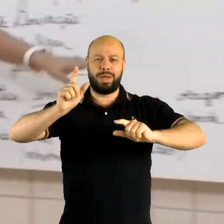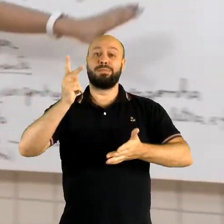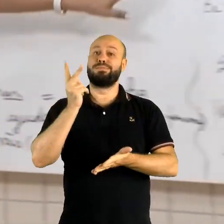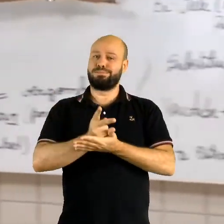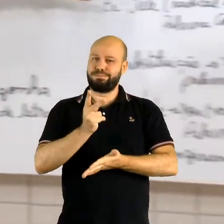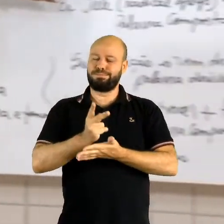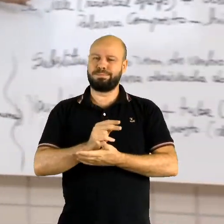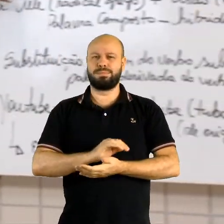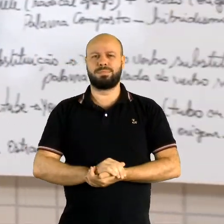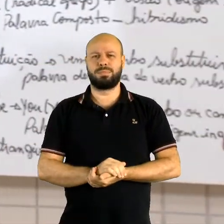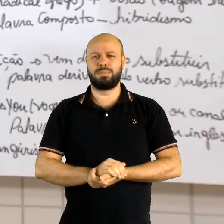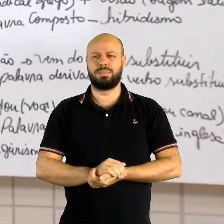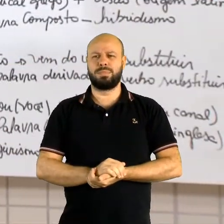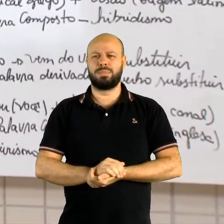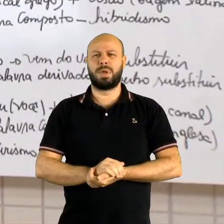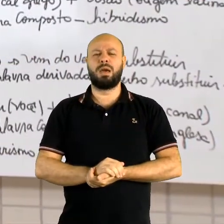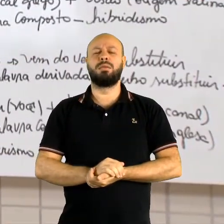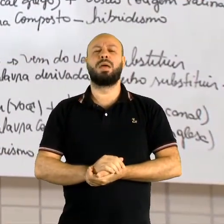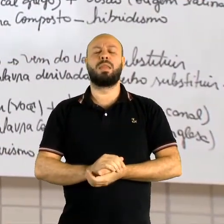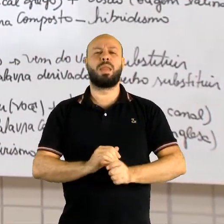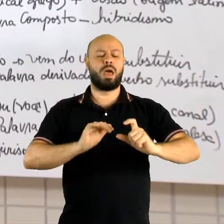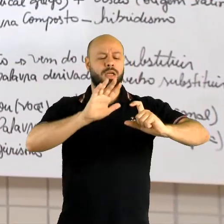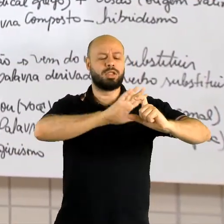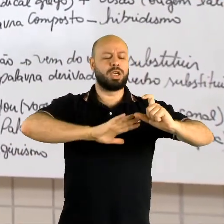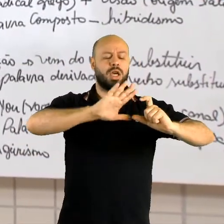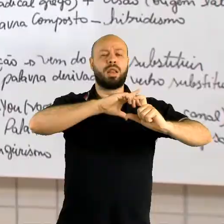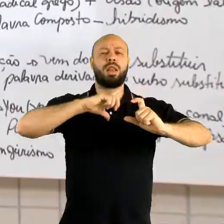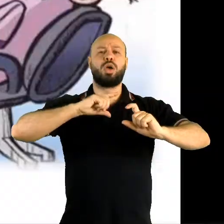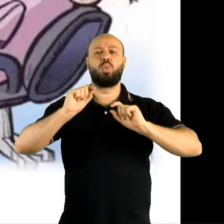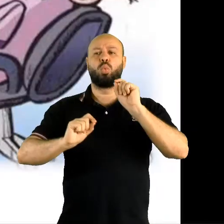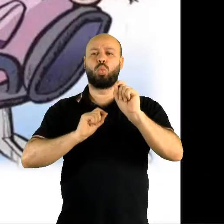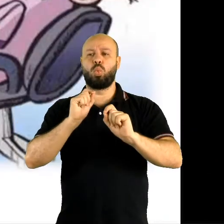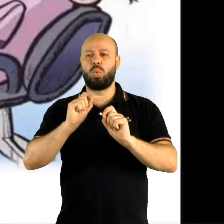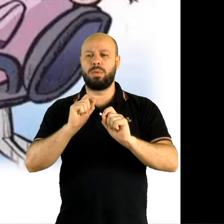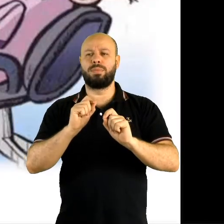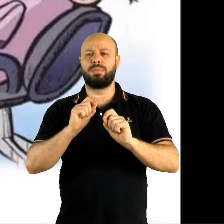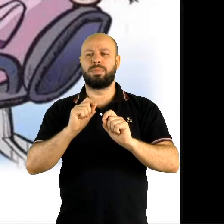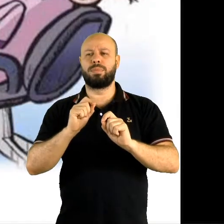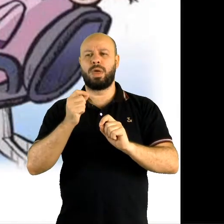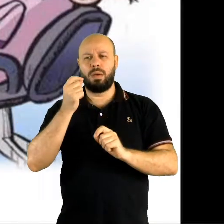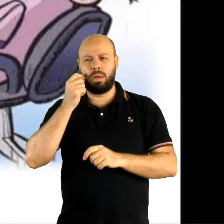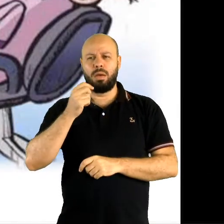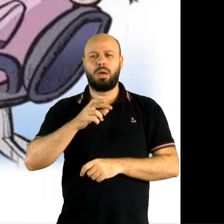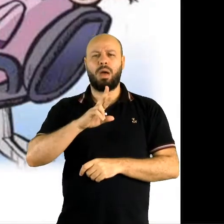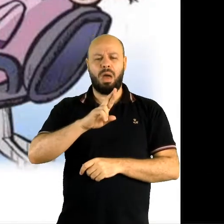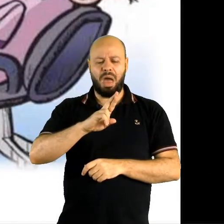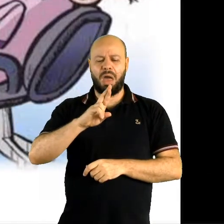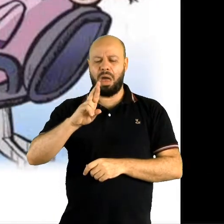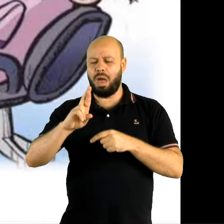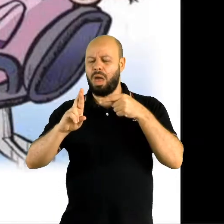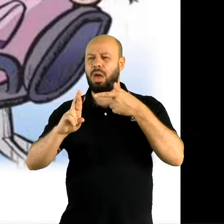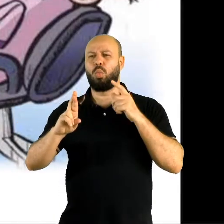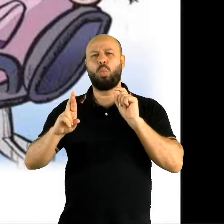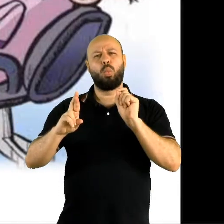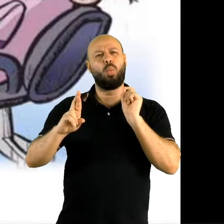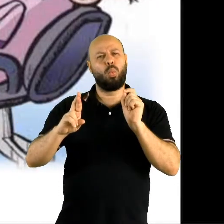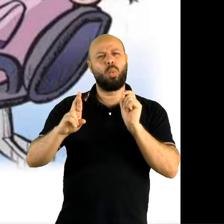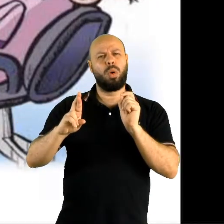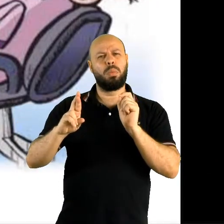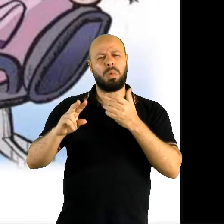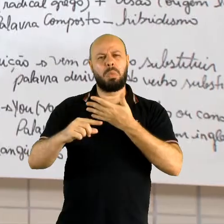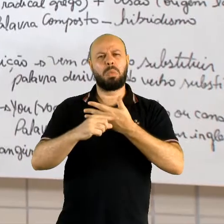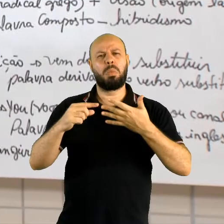Então, nessa charge eu tenho lá o exemplo de quê? RR, O que o chargista quis dizer aí com